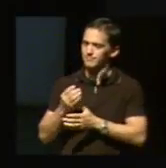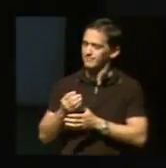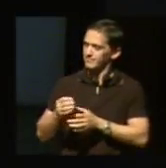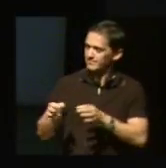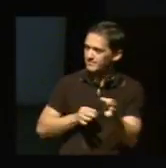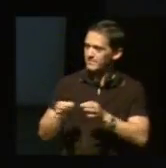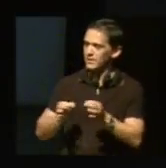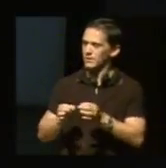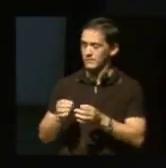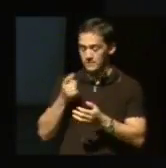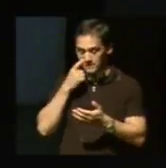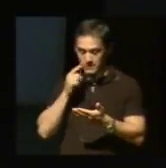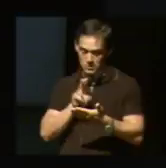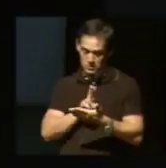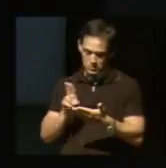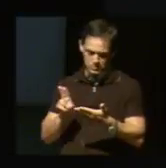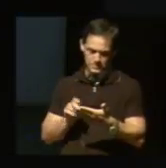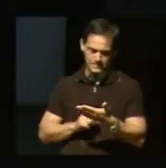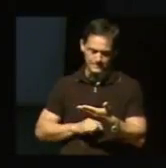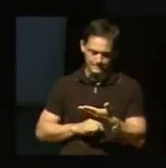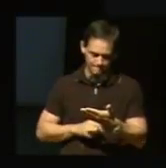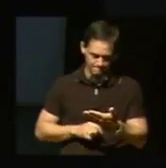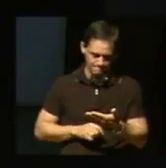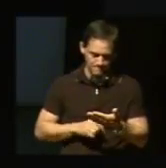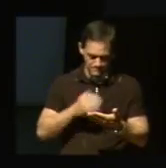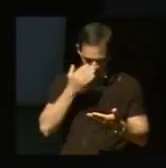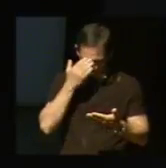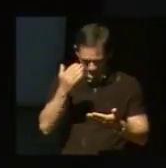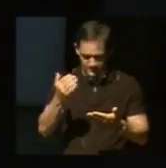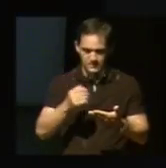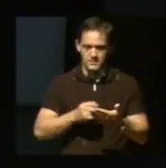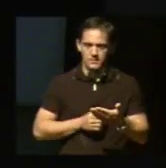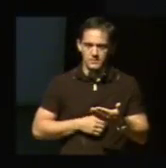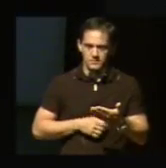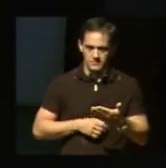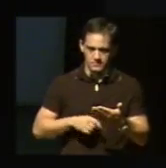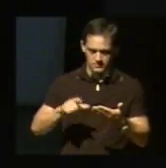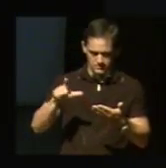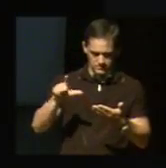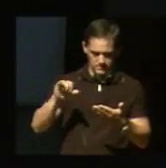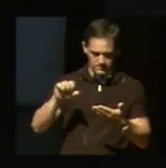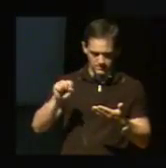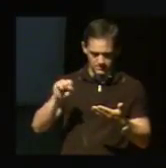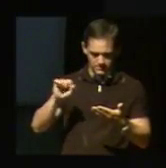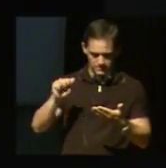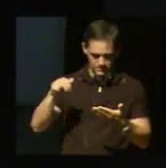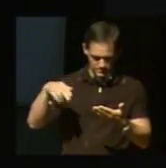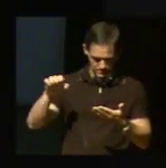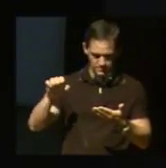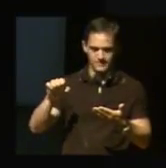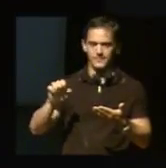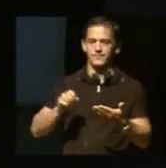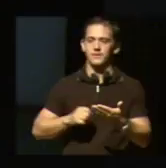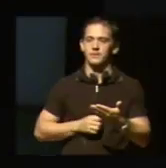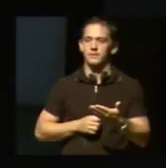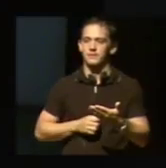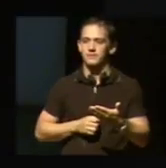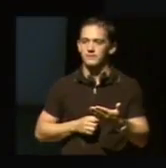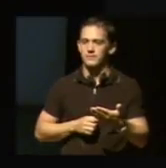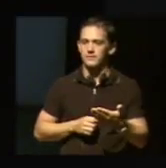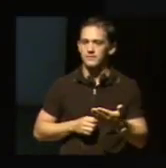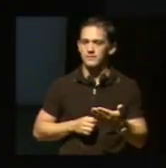aqui o nome das pessoas que agora eu vou citar. Então, agradecer a Luiziane Costa, né,